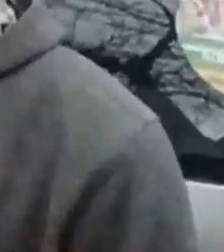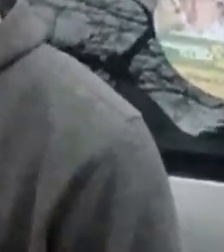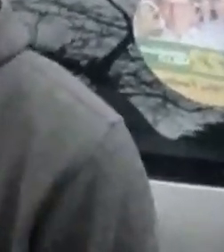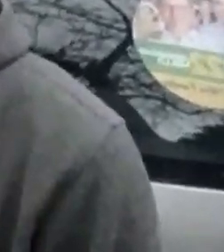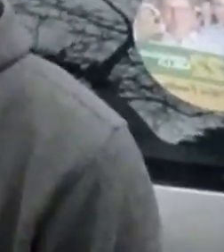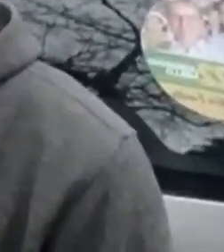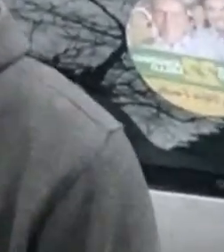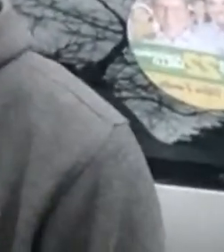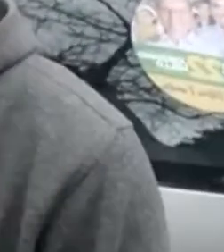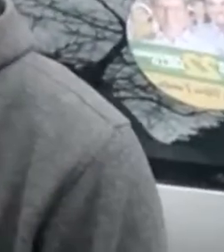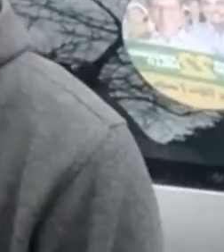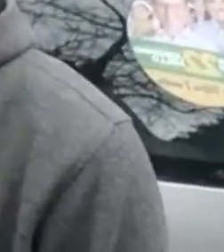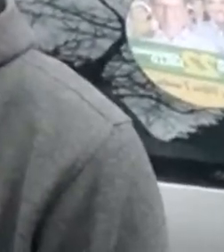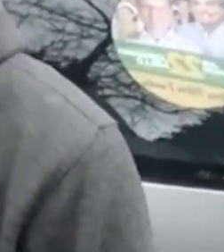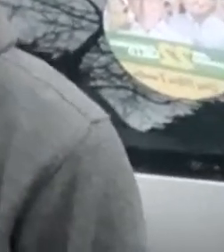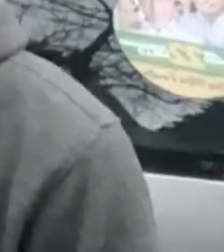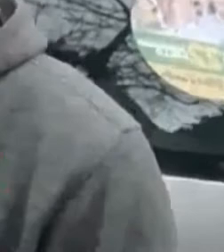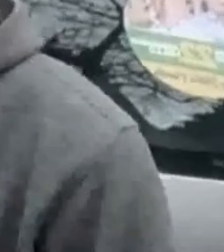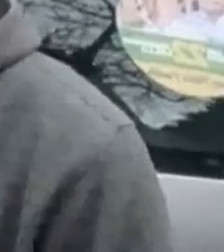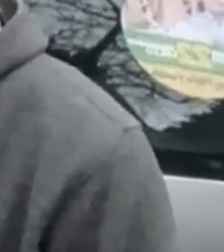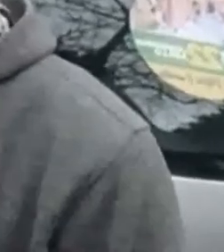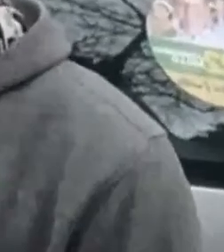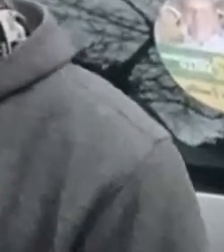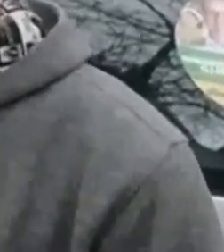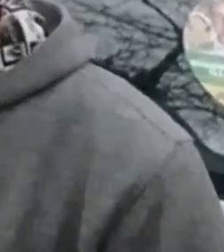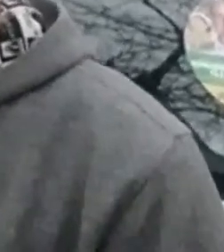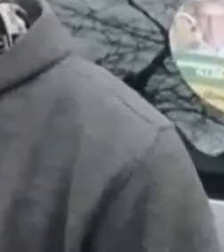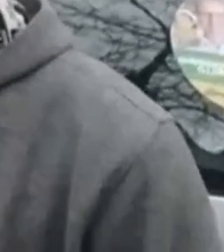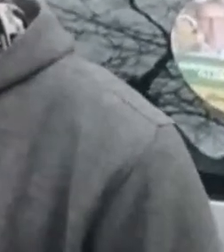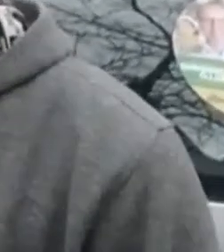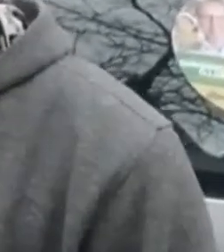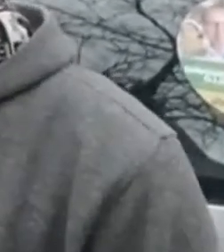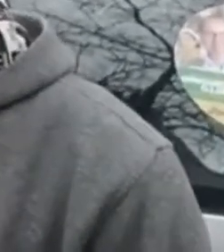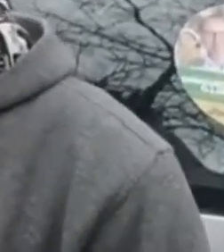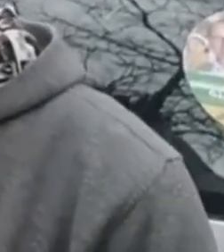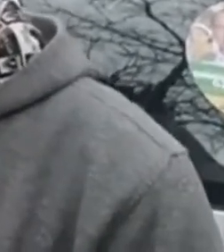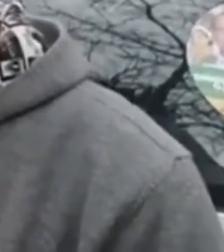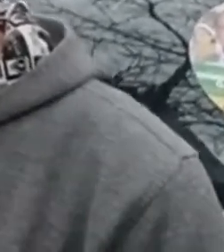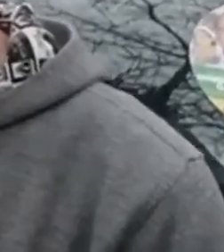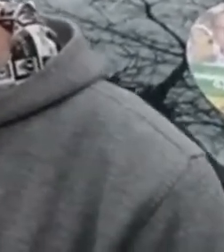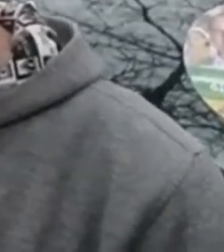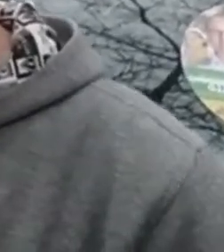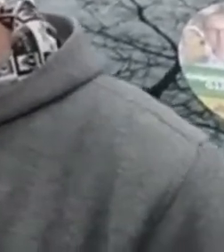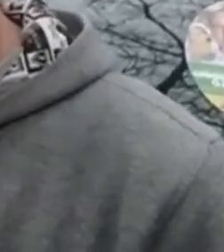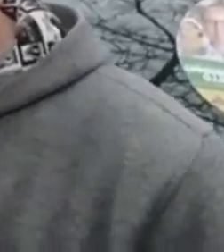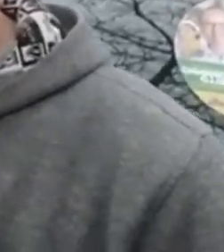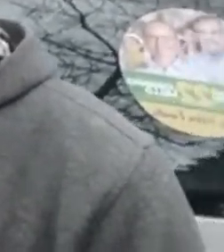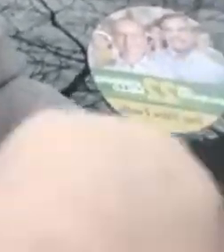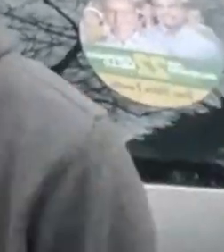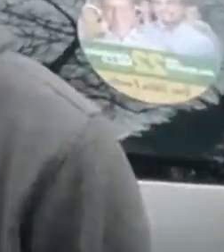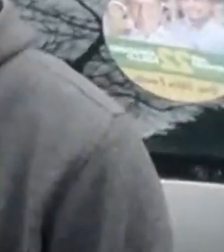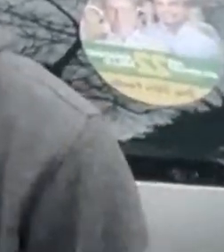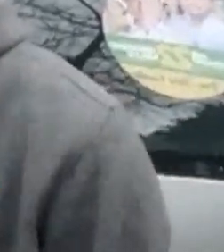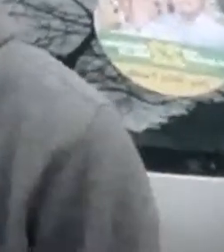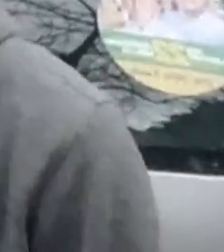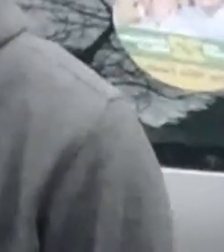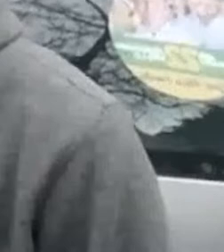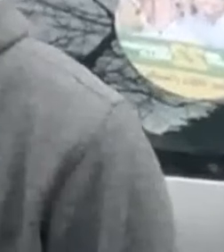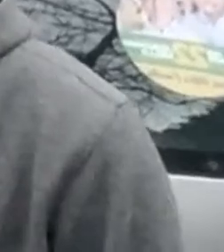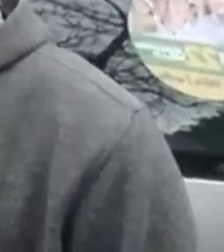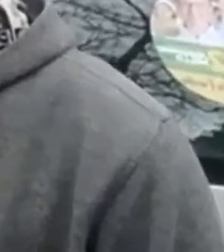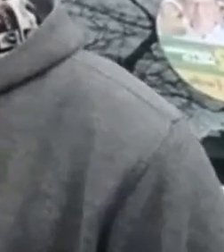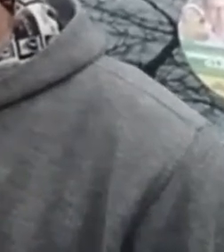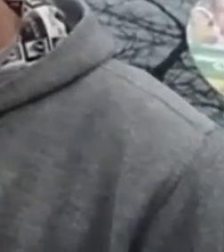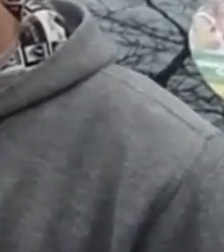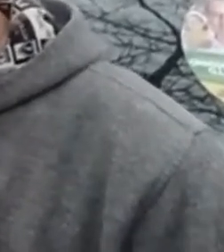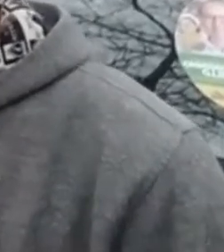Então, fique atento, pai. Fique atenta, mãe. Porque os seus filhos estão sendo doutrinados, infelizmente.